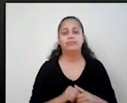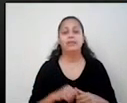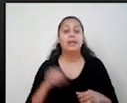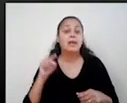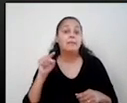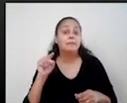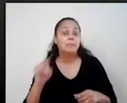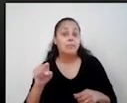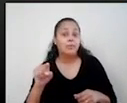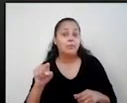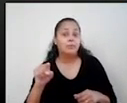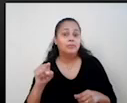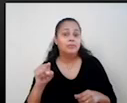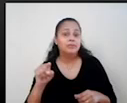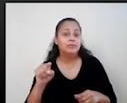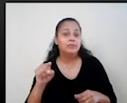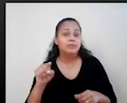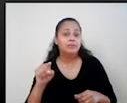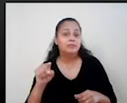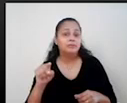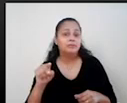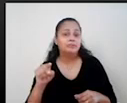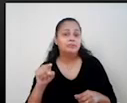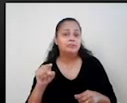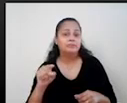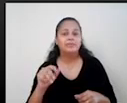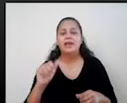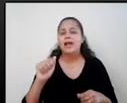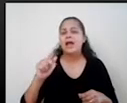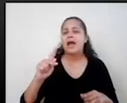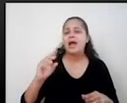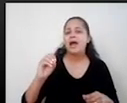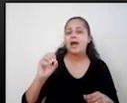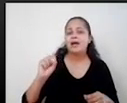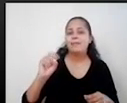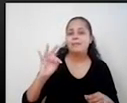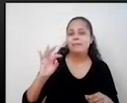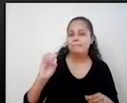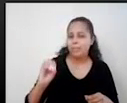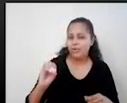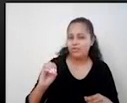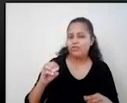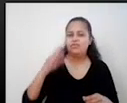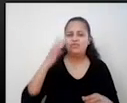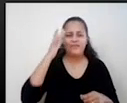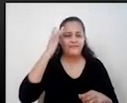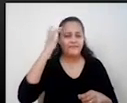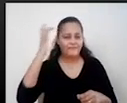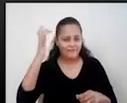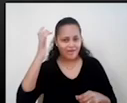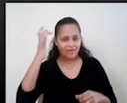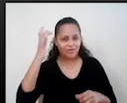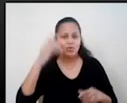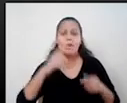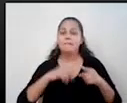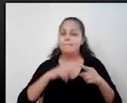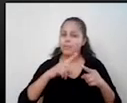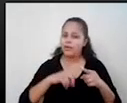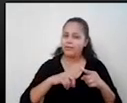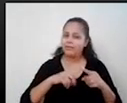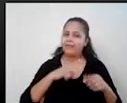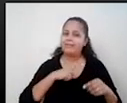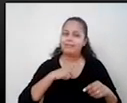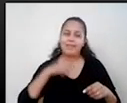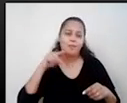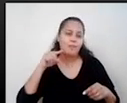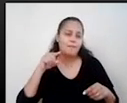E a pontuação? Gente, achar posto é moleza, porque a maior parte deles vem marcado com uma